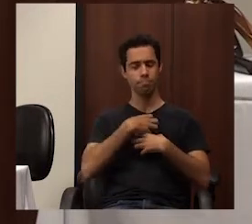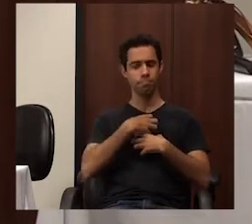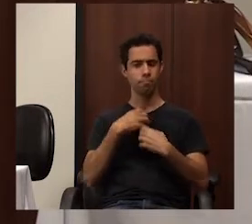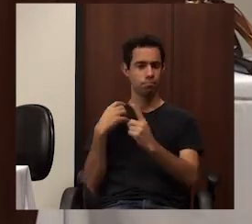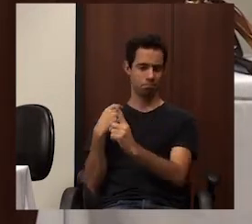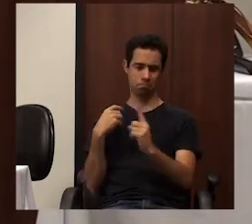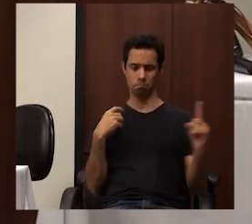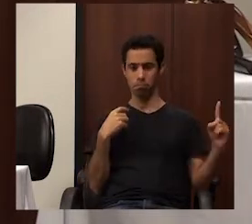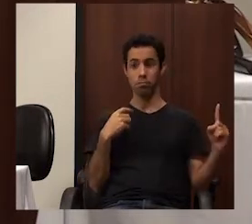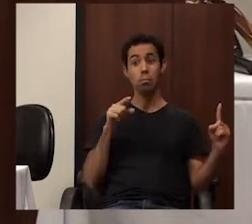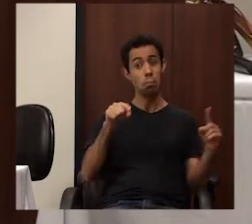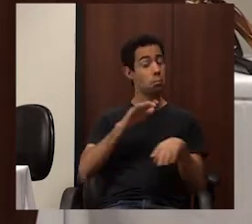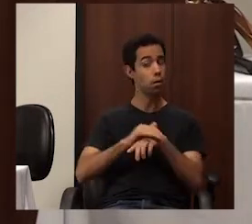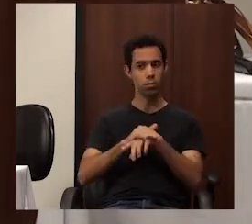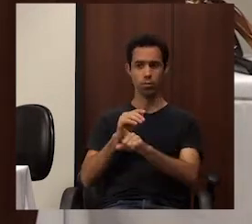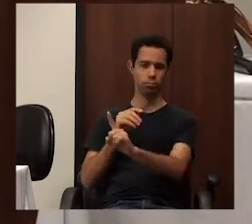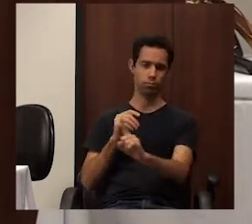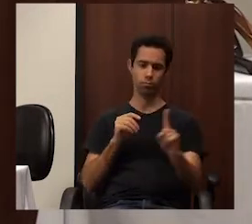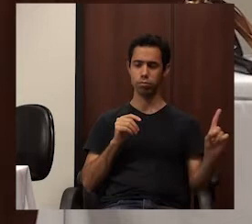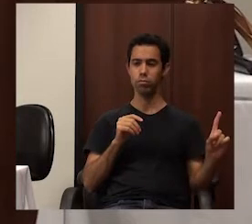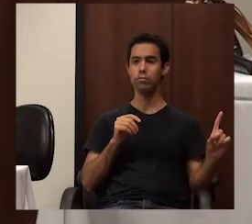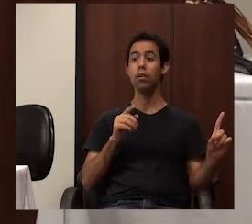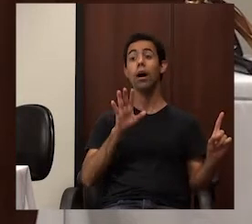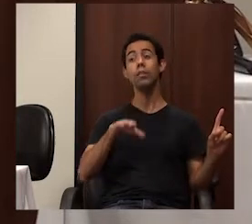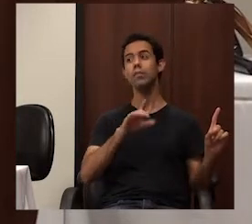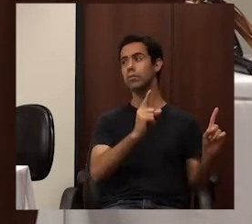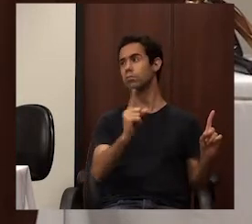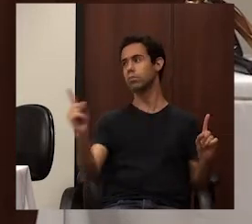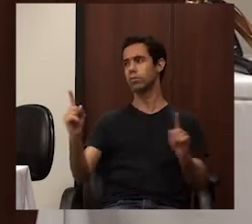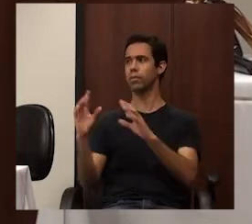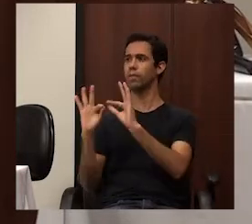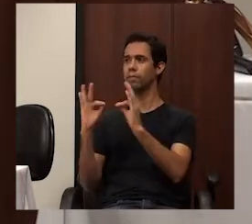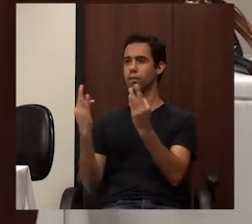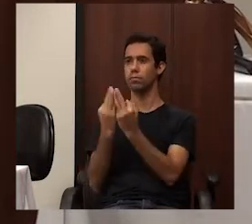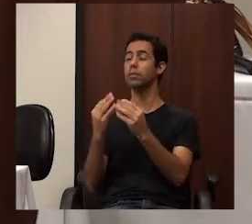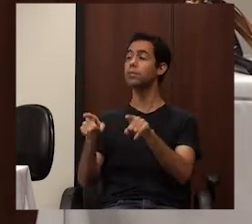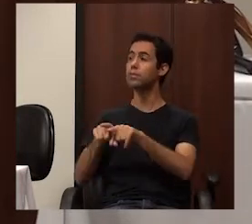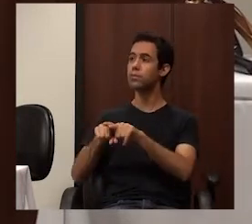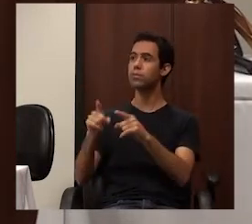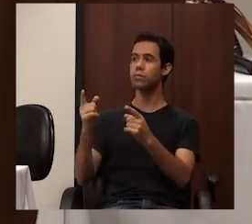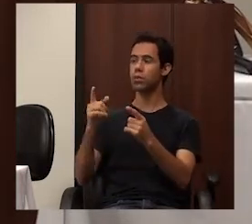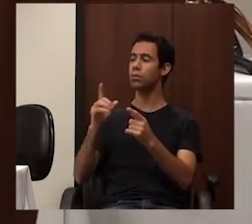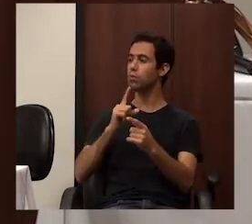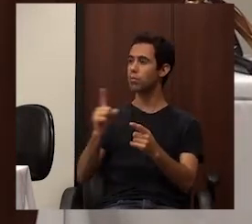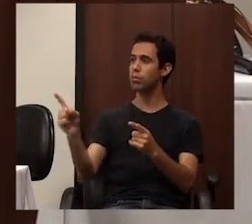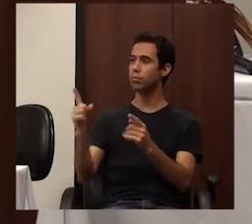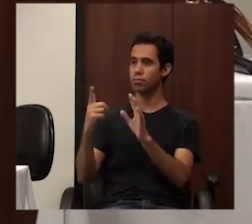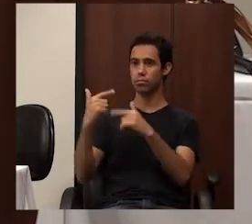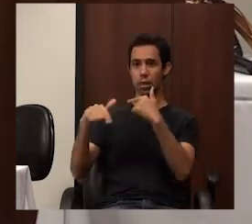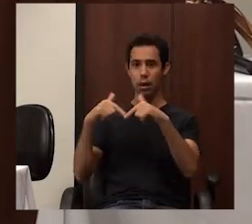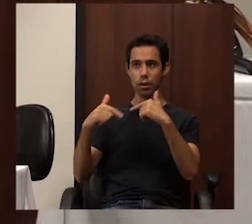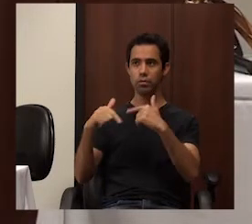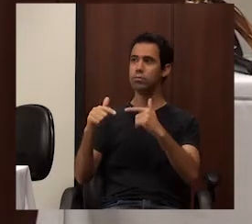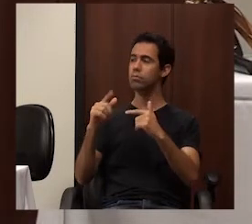incluído depois? Na família, na sociedade, no ambiente de trabalho. Quer dizer, as dificuldades que você